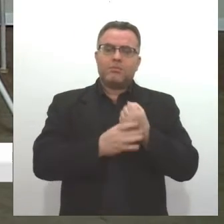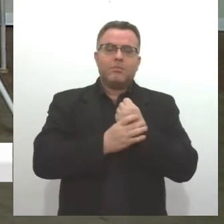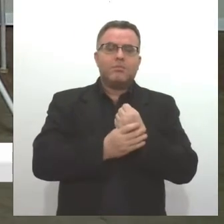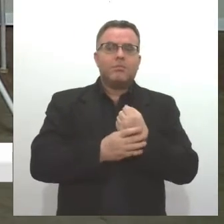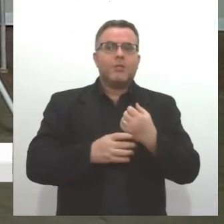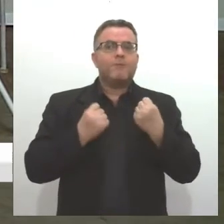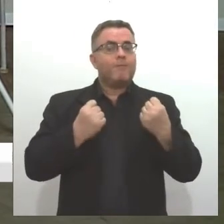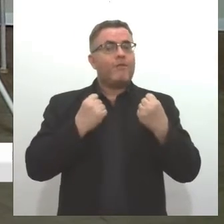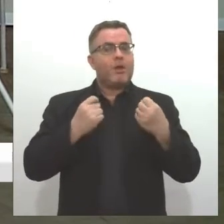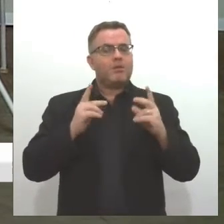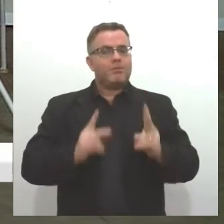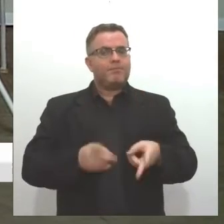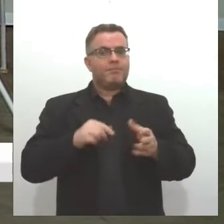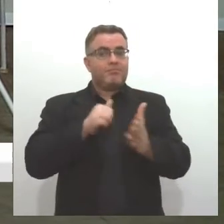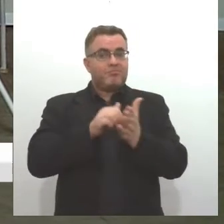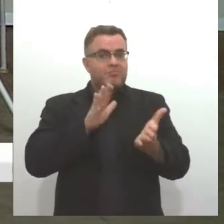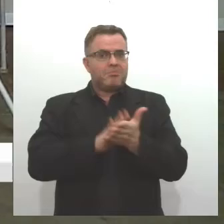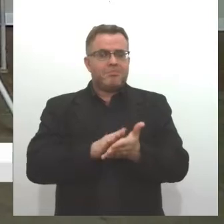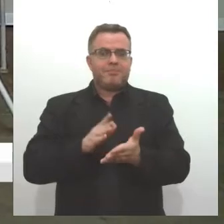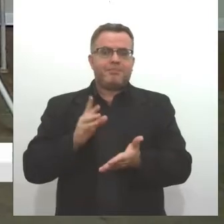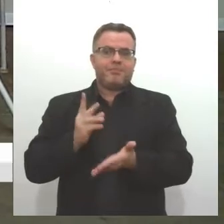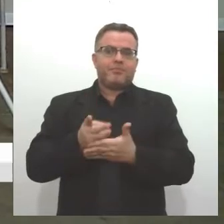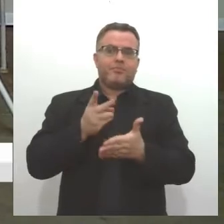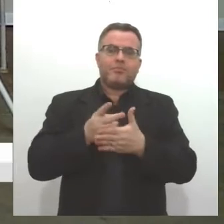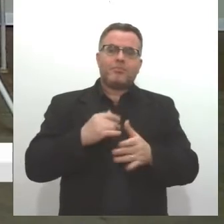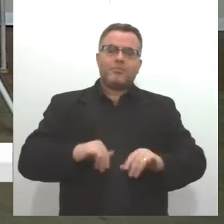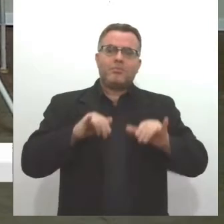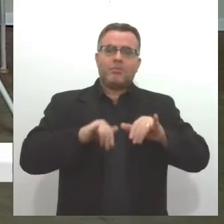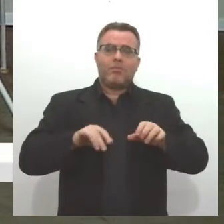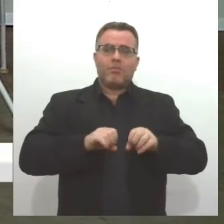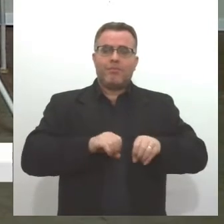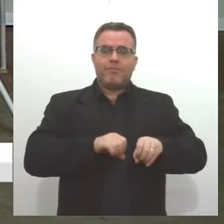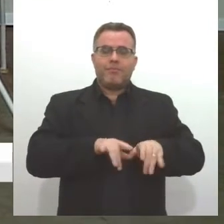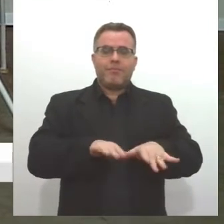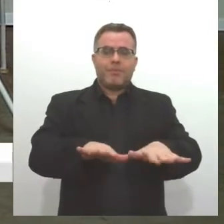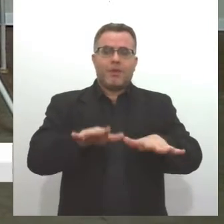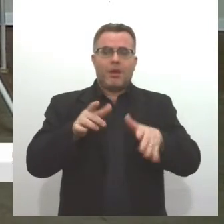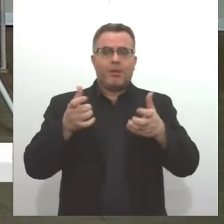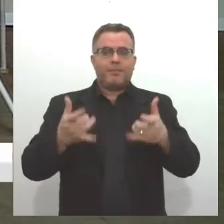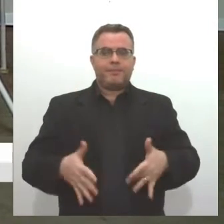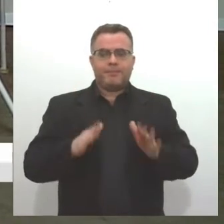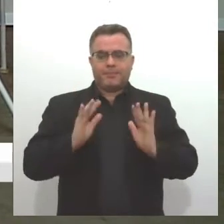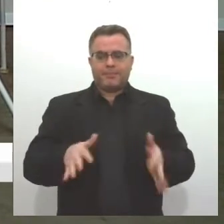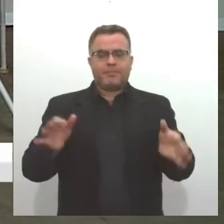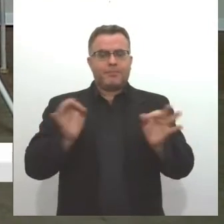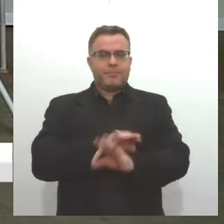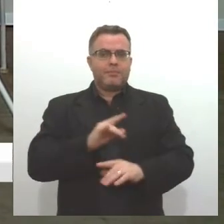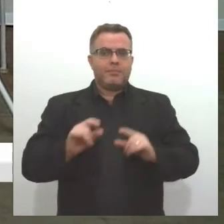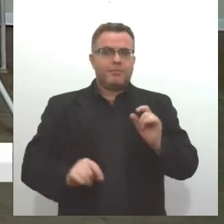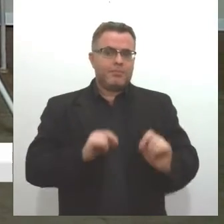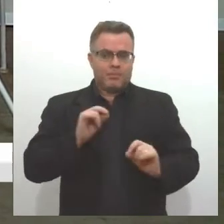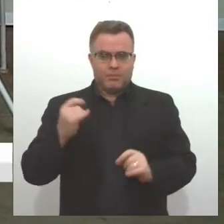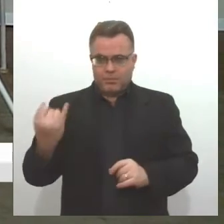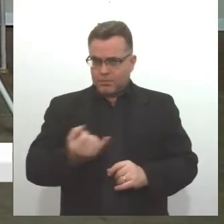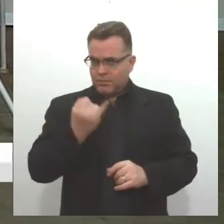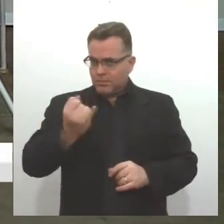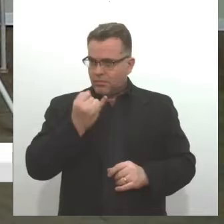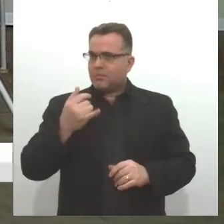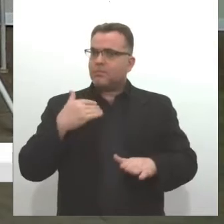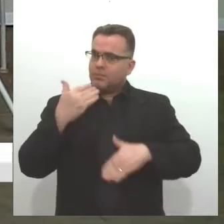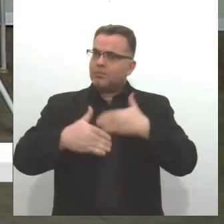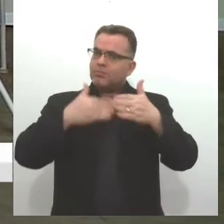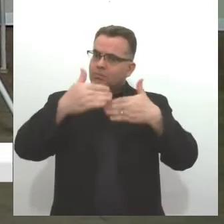Porque expandiria aí a divulgação das informações que você já colocou como importantíssima, né? Para o avanço